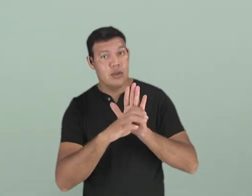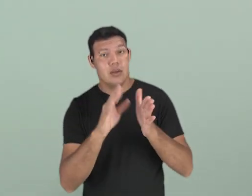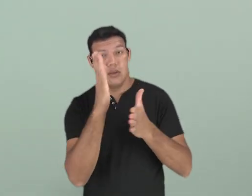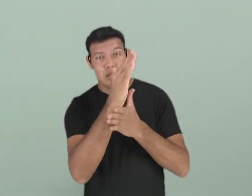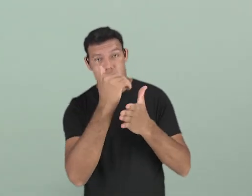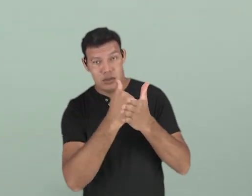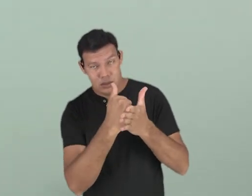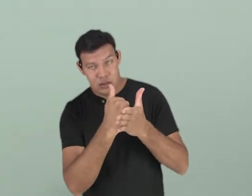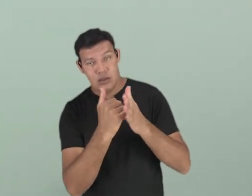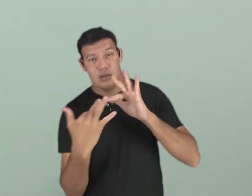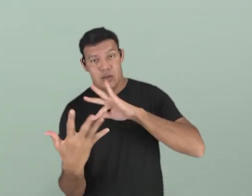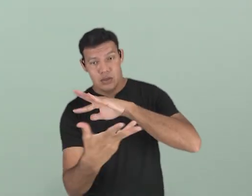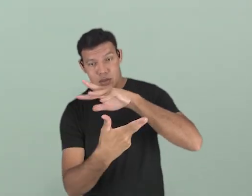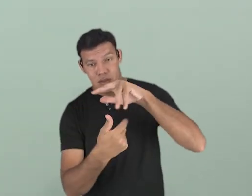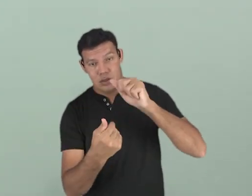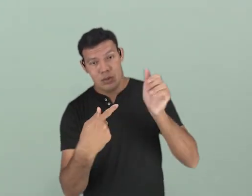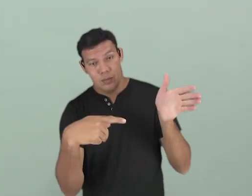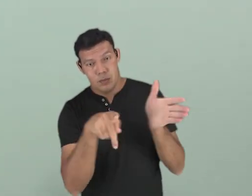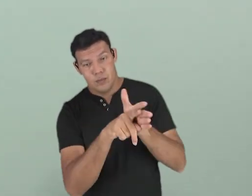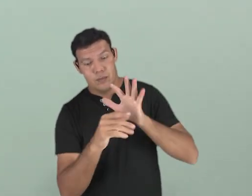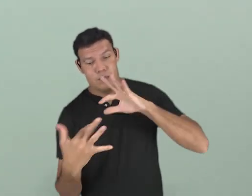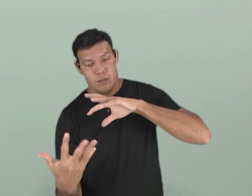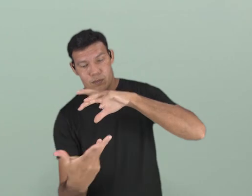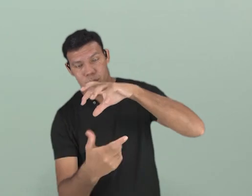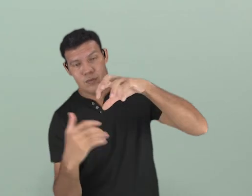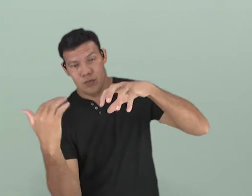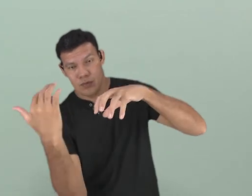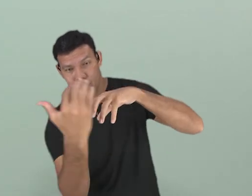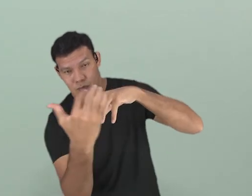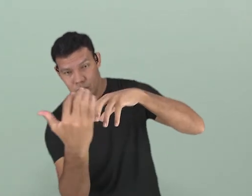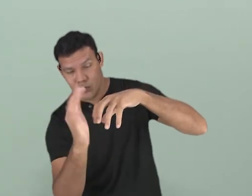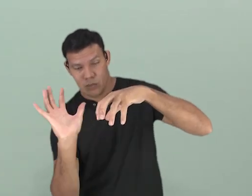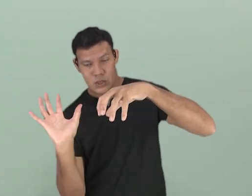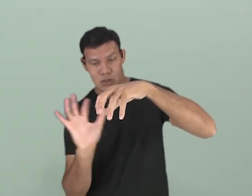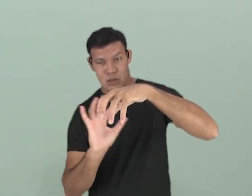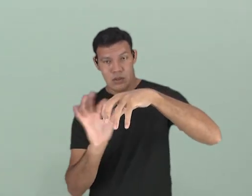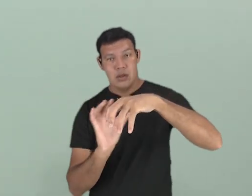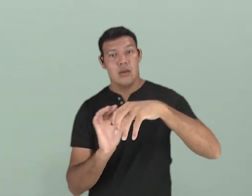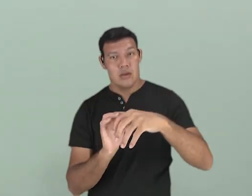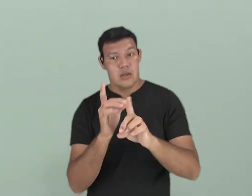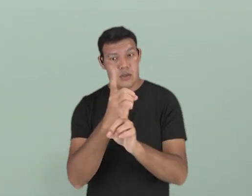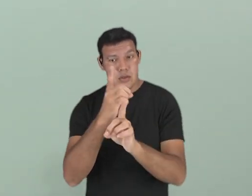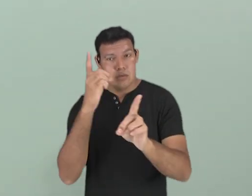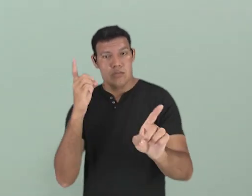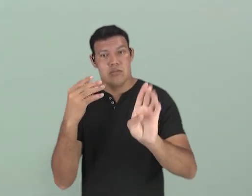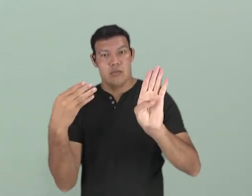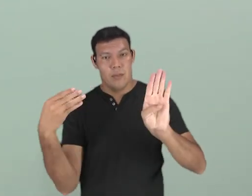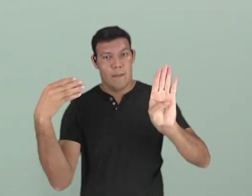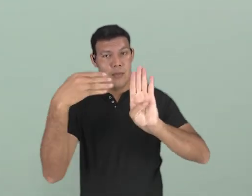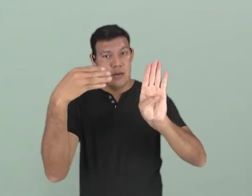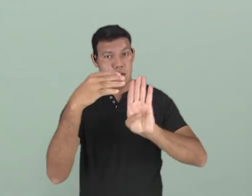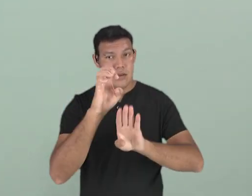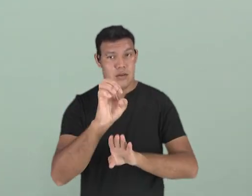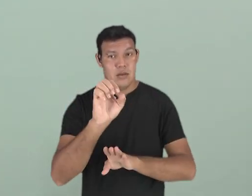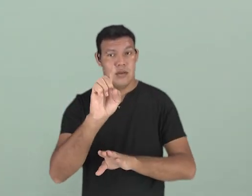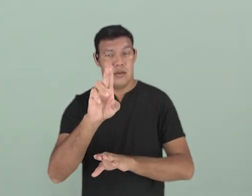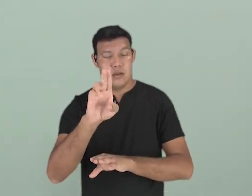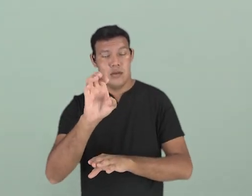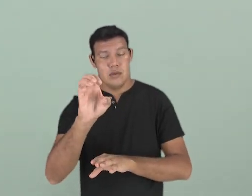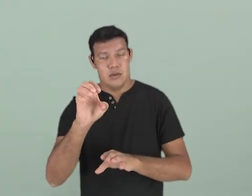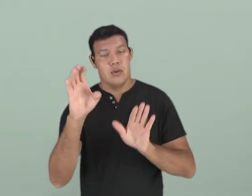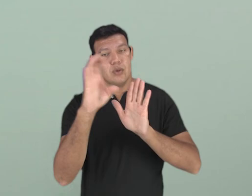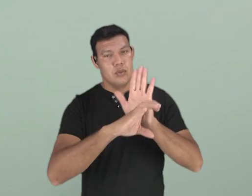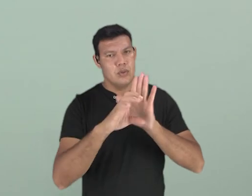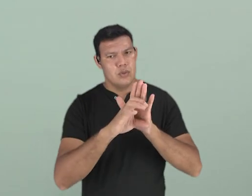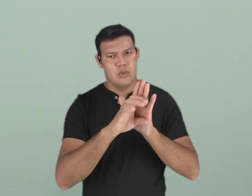e Ocidente, você vai encontrar na plataforma Eduque. Além do conteúdo que você vai encontrar lá, todinho completos,